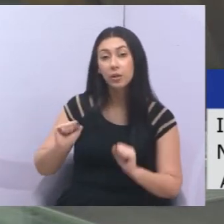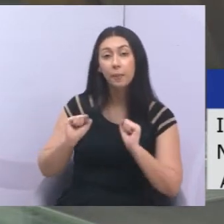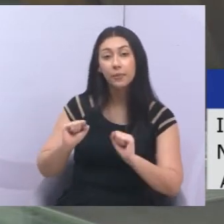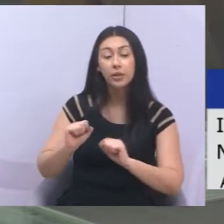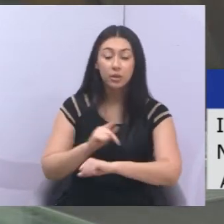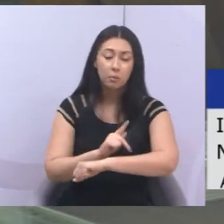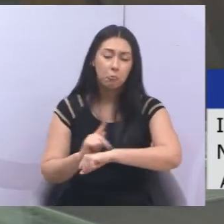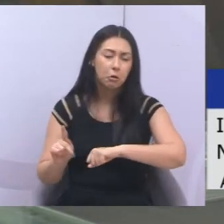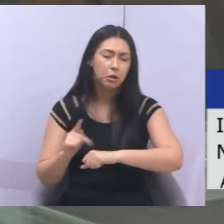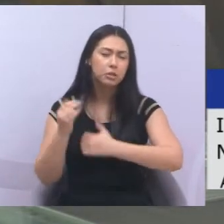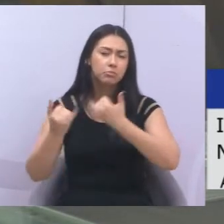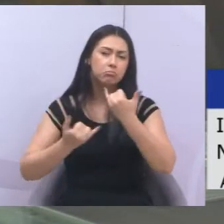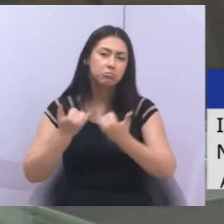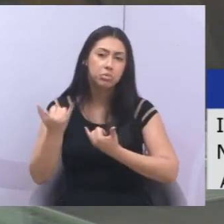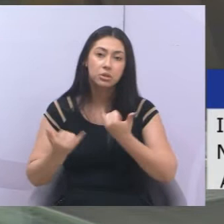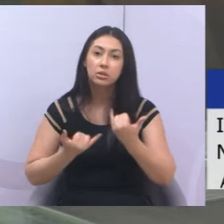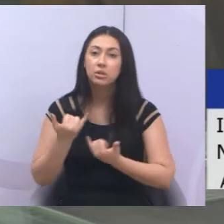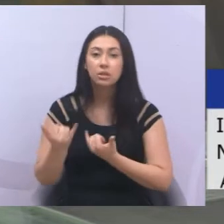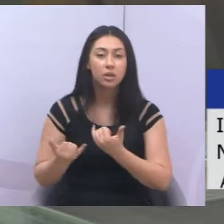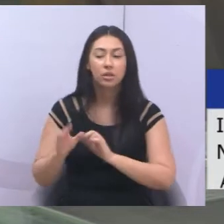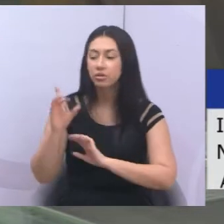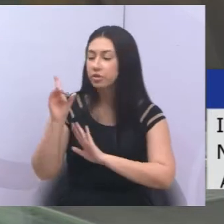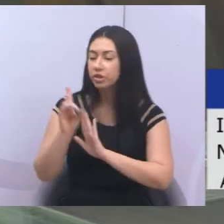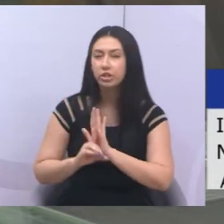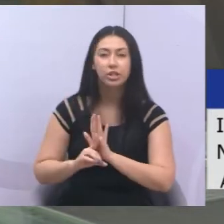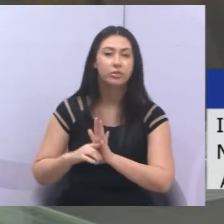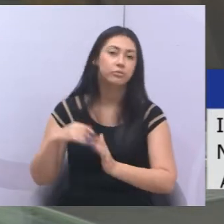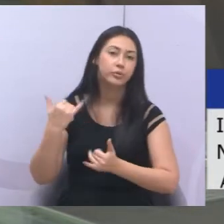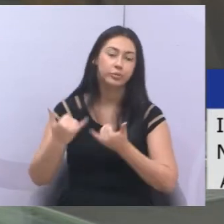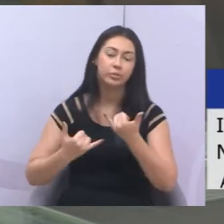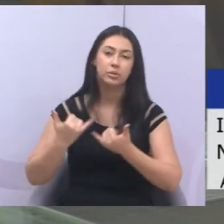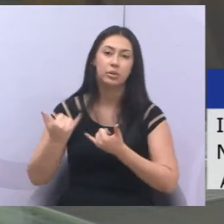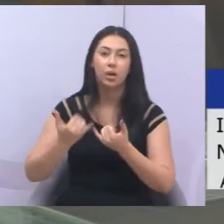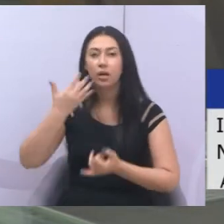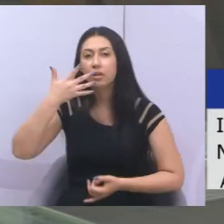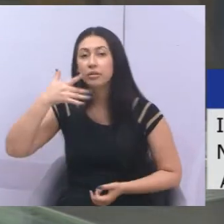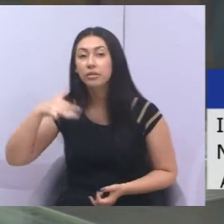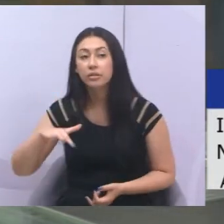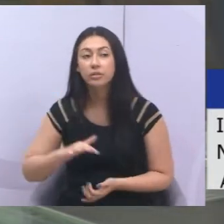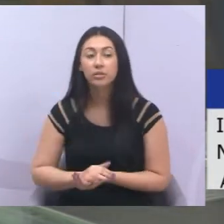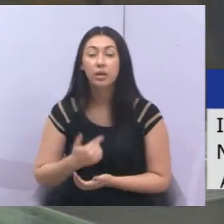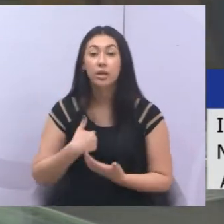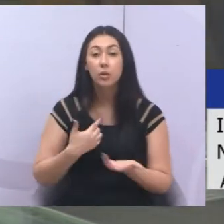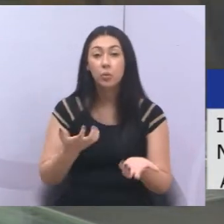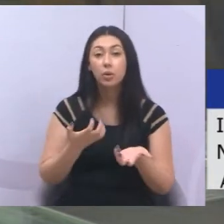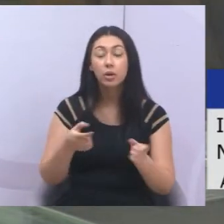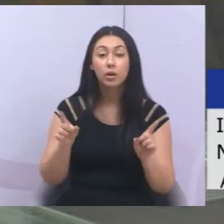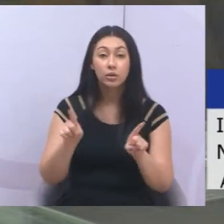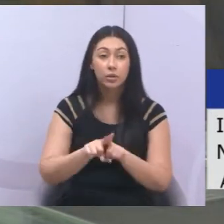ter o direito dela de ser realmente criança. Eu quero aqui também